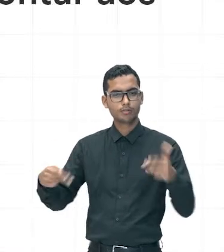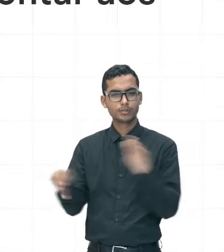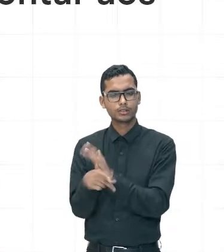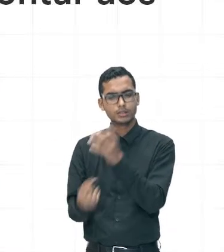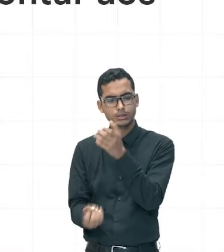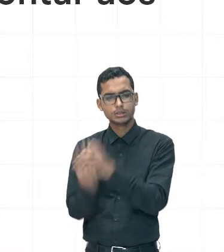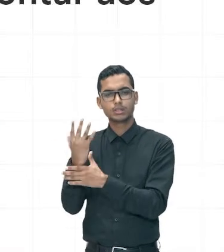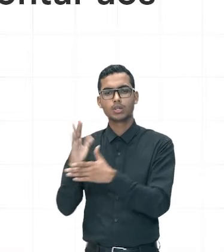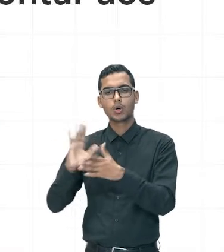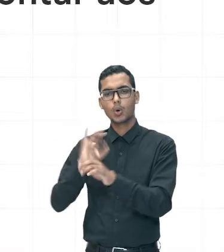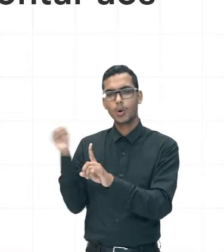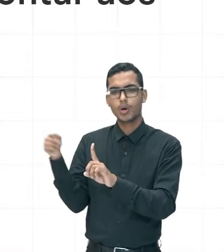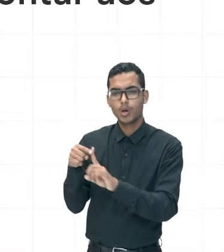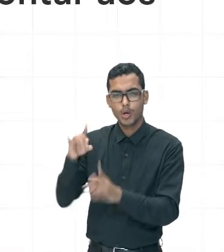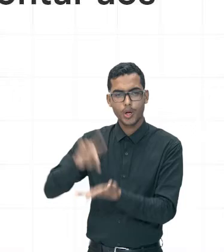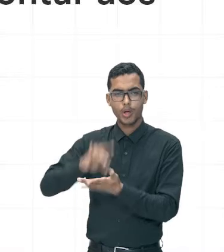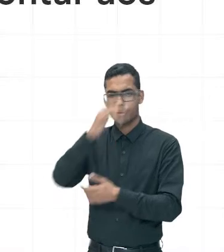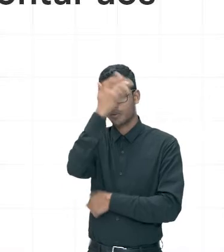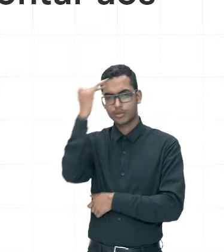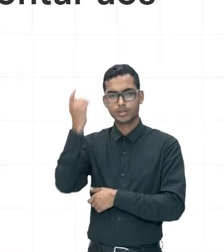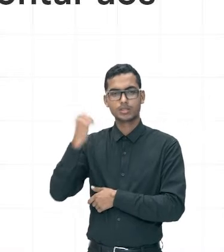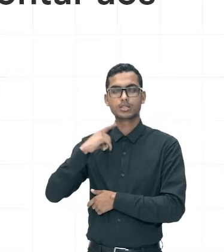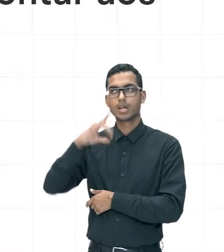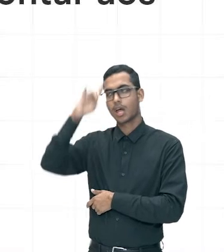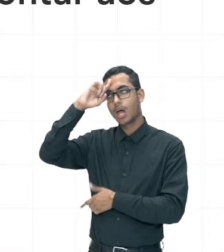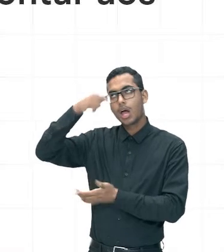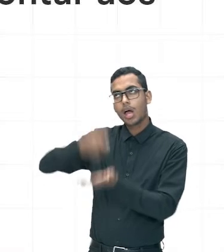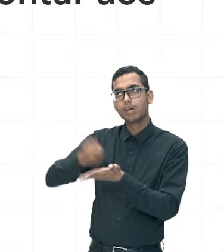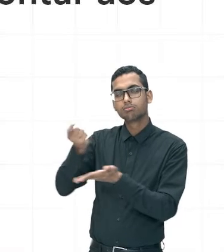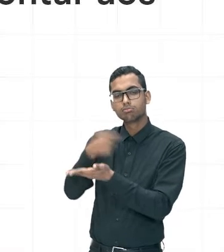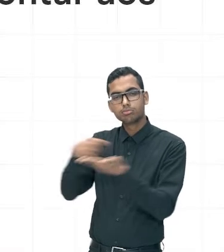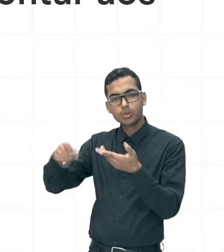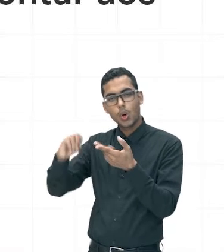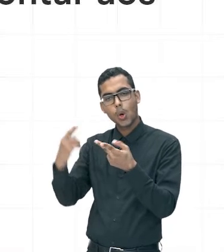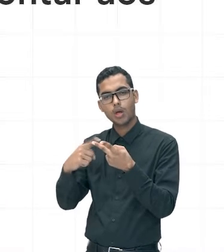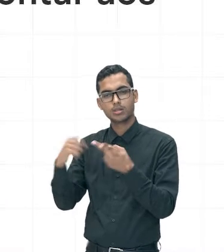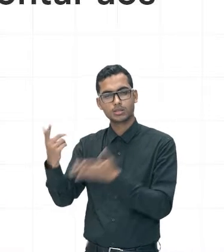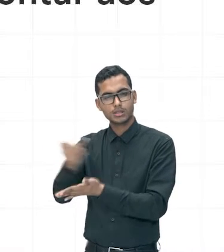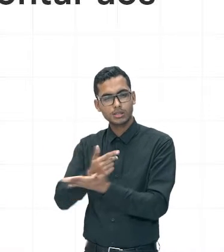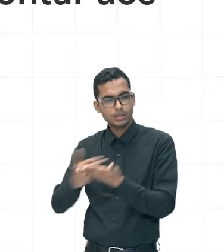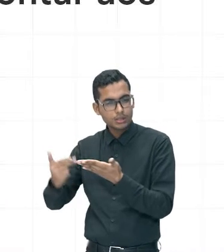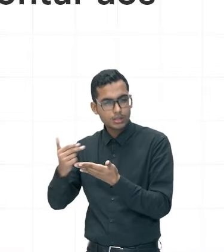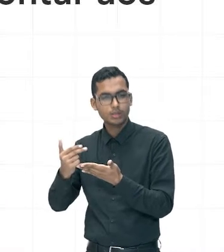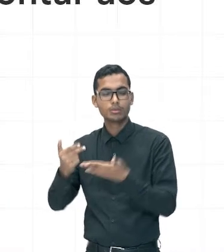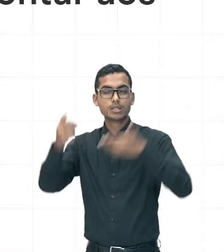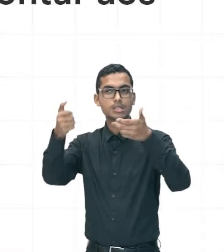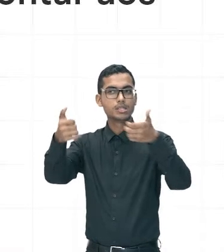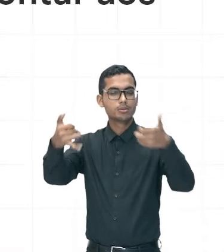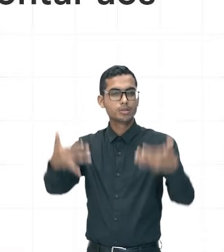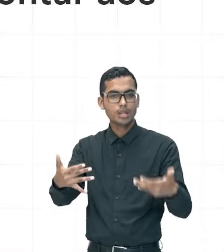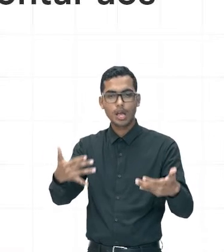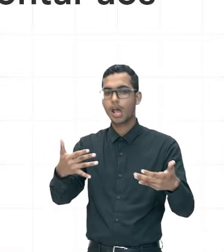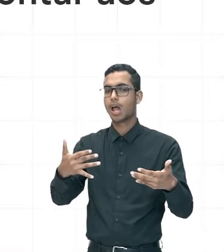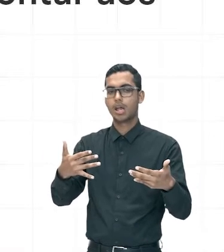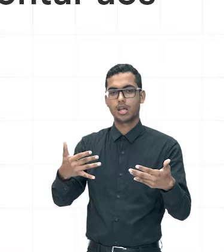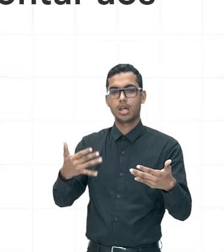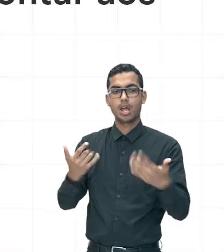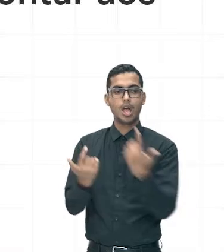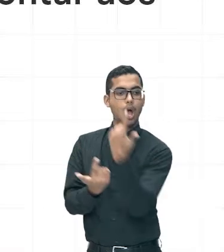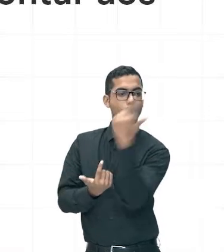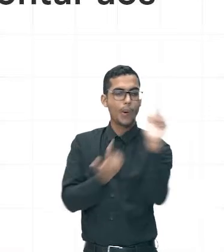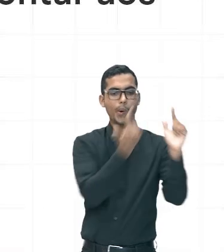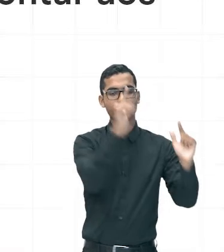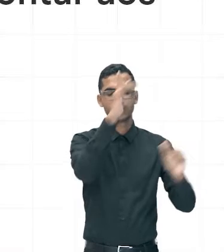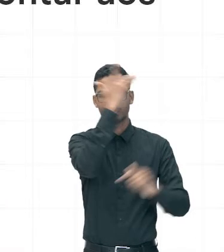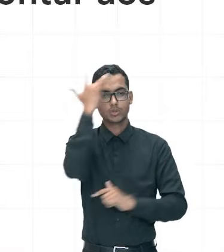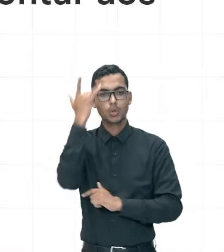como alguém decide escrever ou desenhar algo para contar aos outros o que aconteceu. Por exemplo, quando a gente